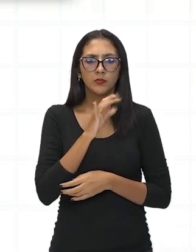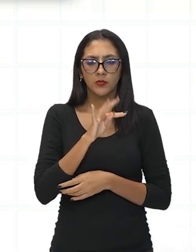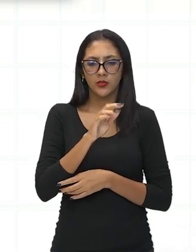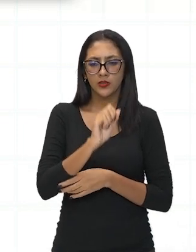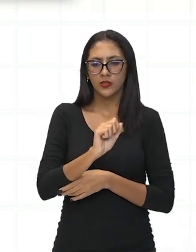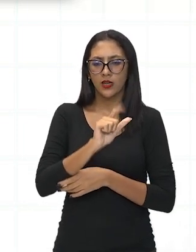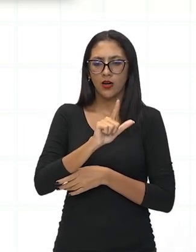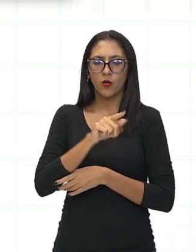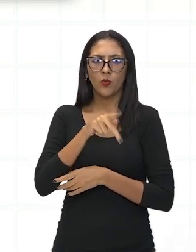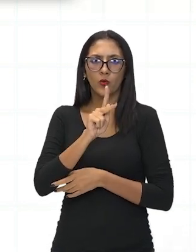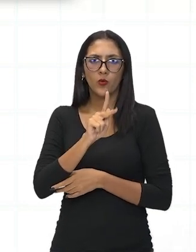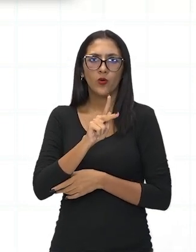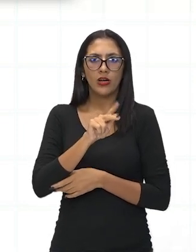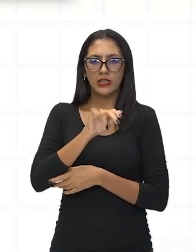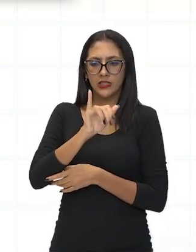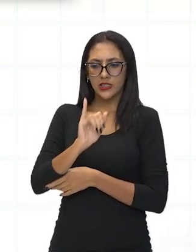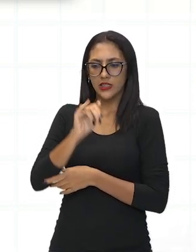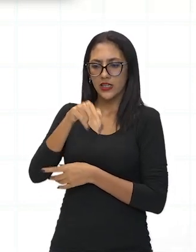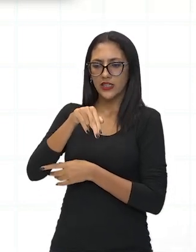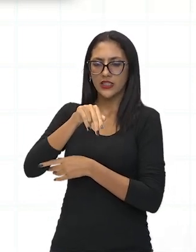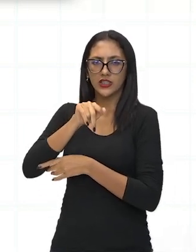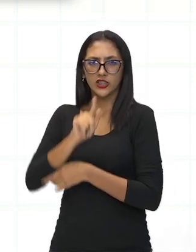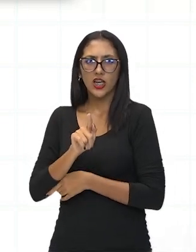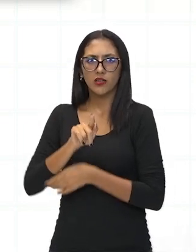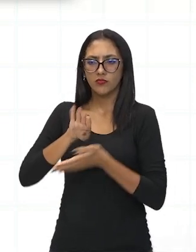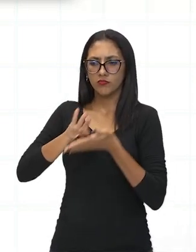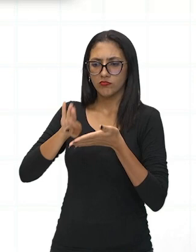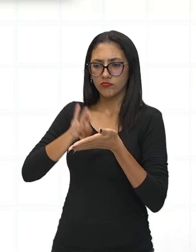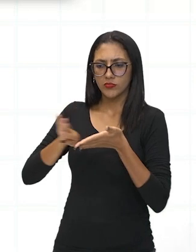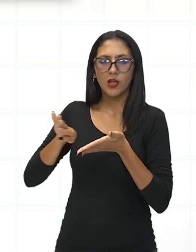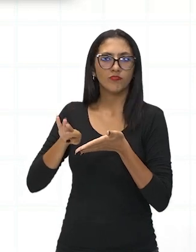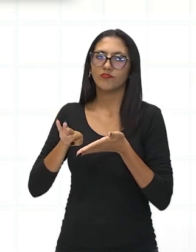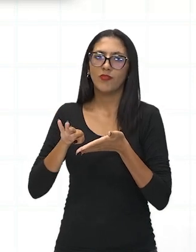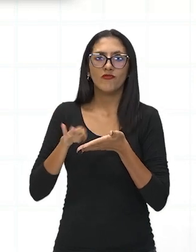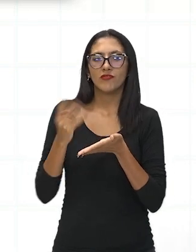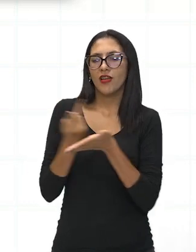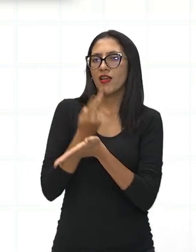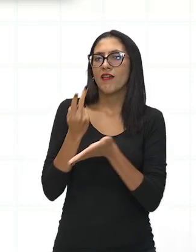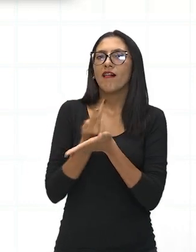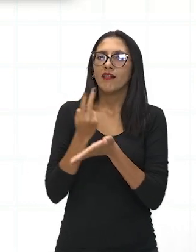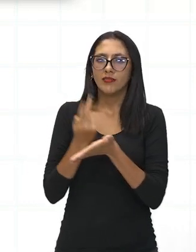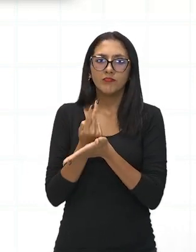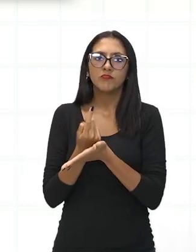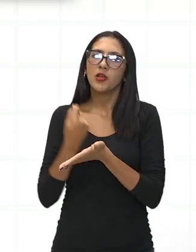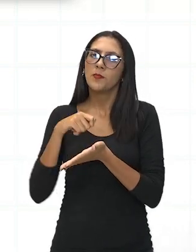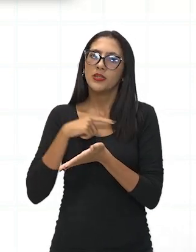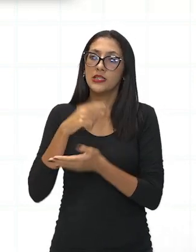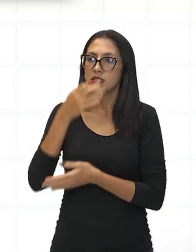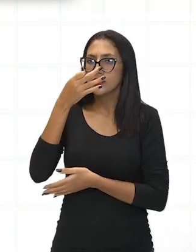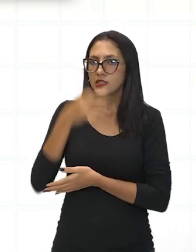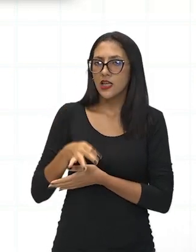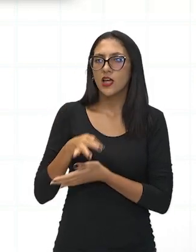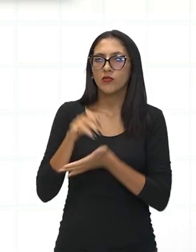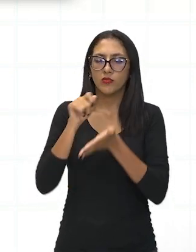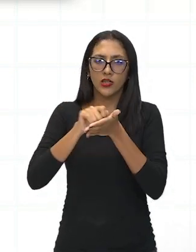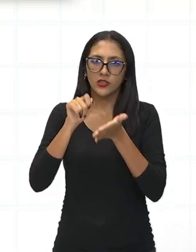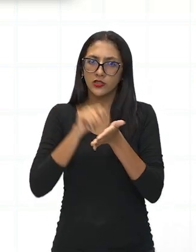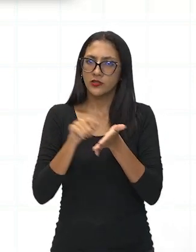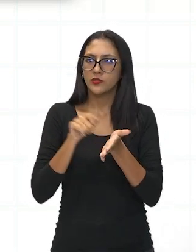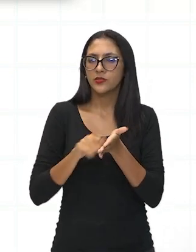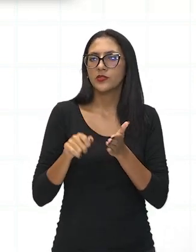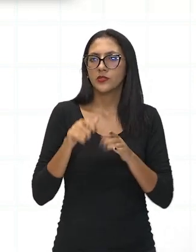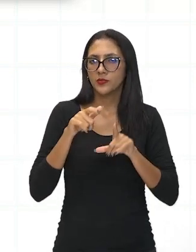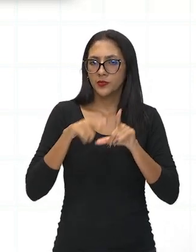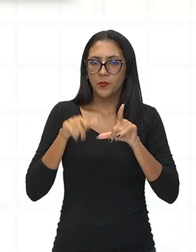errado, não pode esquecer o ing. Tem que utilizar o past continuous de forma correta, ok? E aqui,